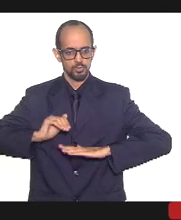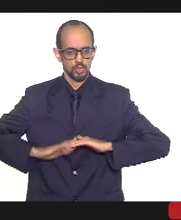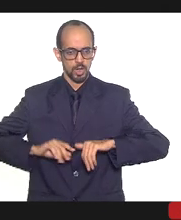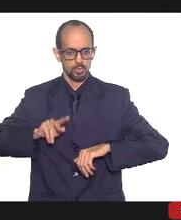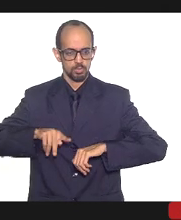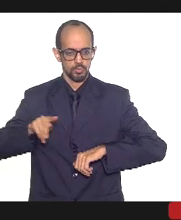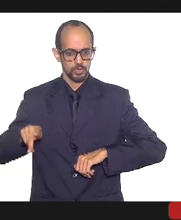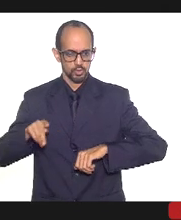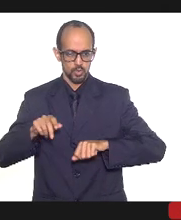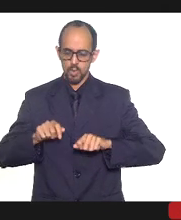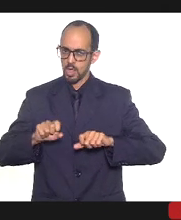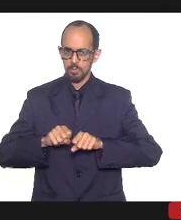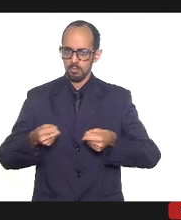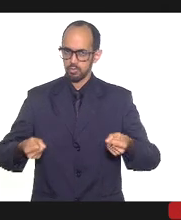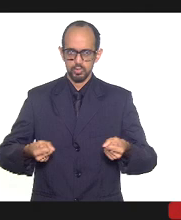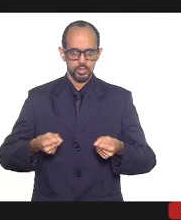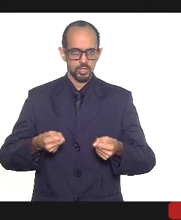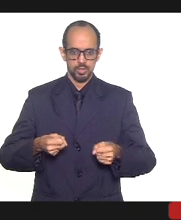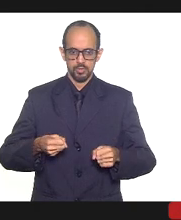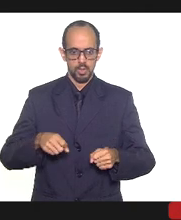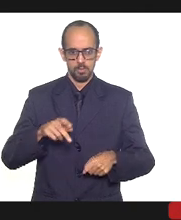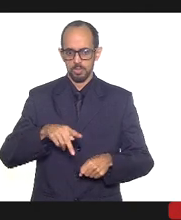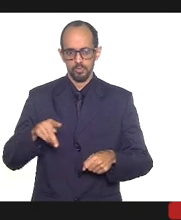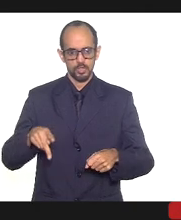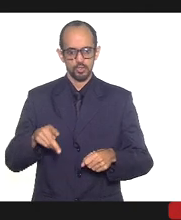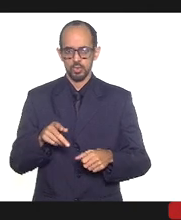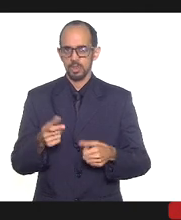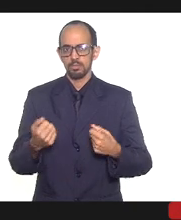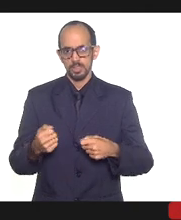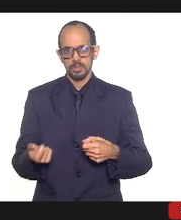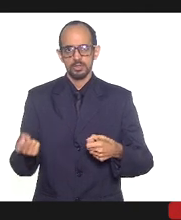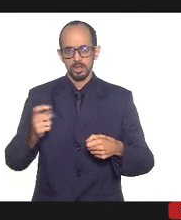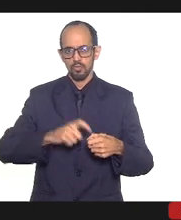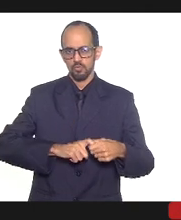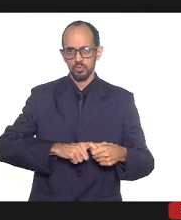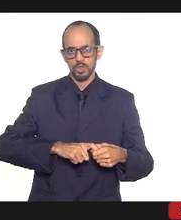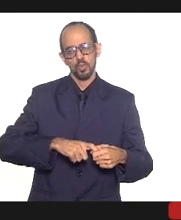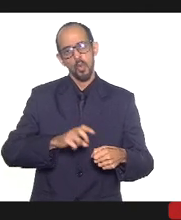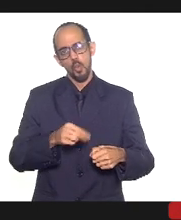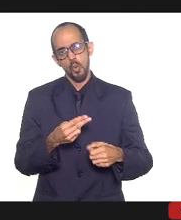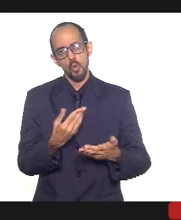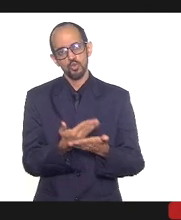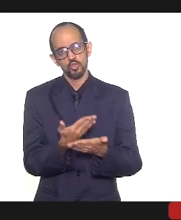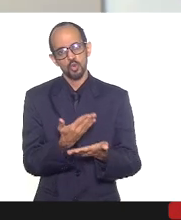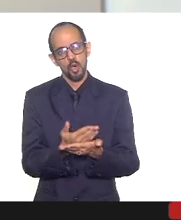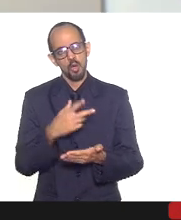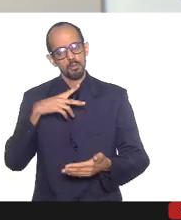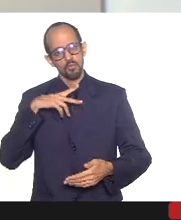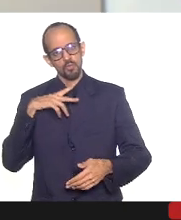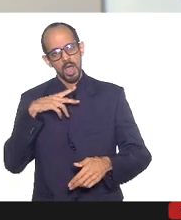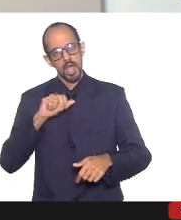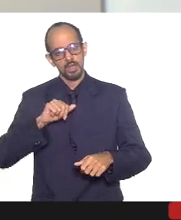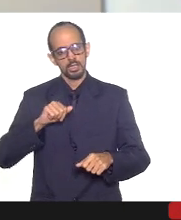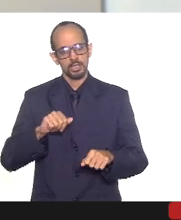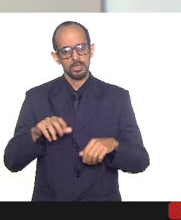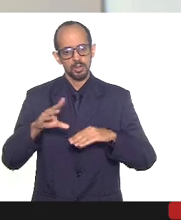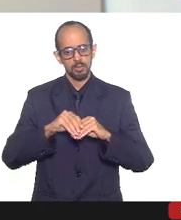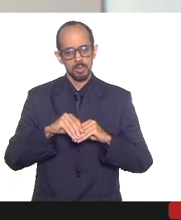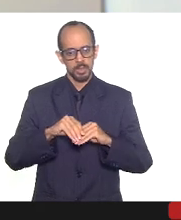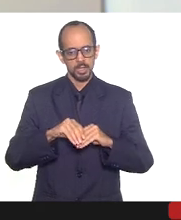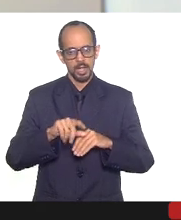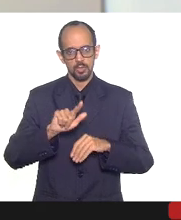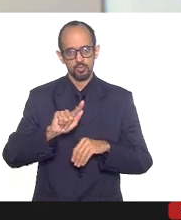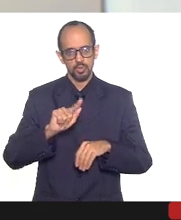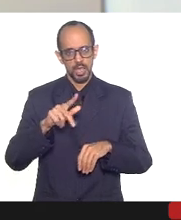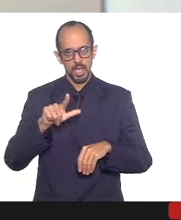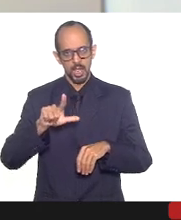entender, obriga o professor a ter vários vínculos na rede privada, outras matrículas, circular em várias escolas e, nos últimos tempos, complementar com o GLP